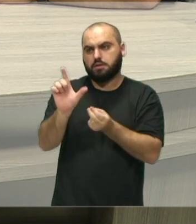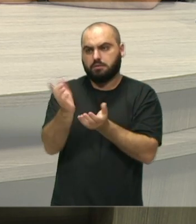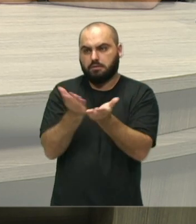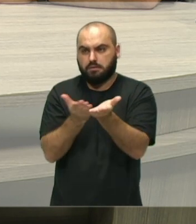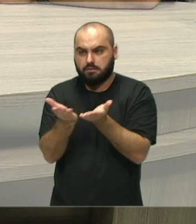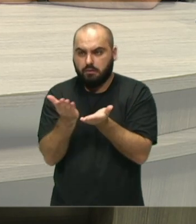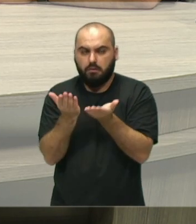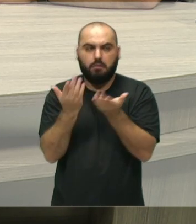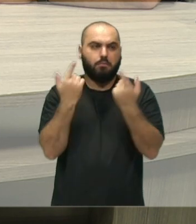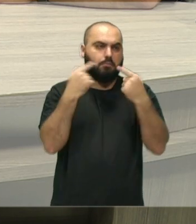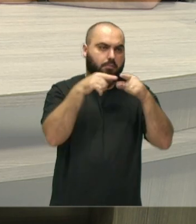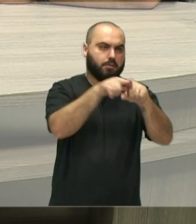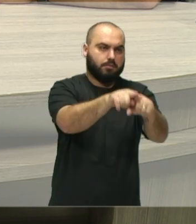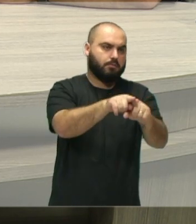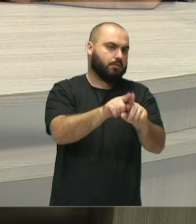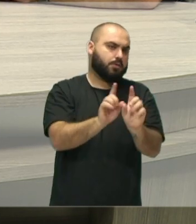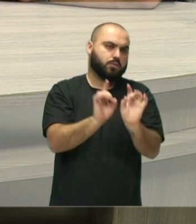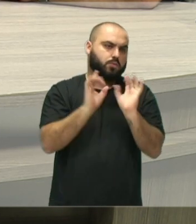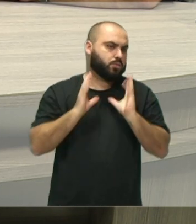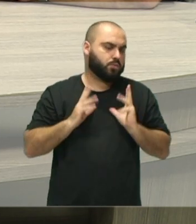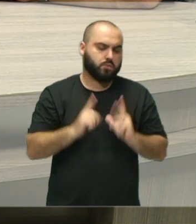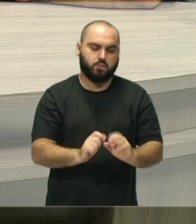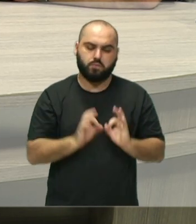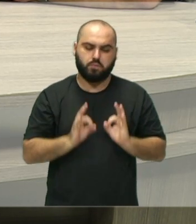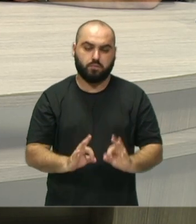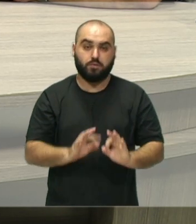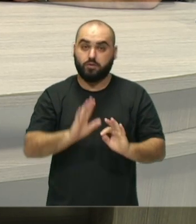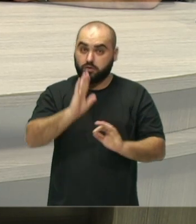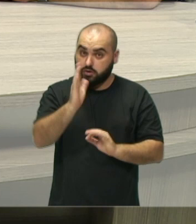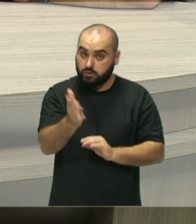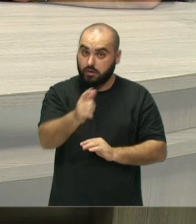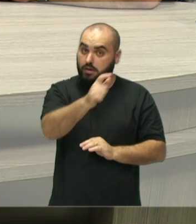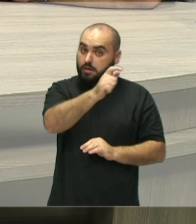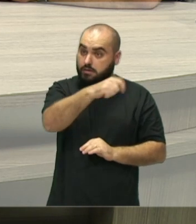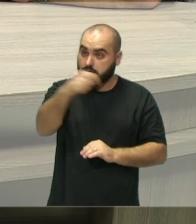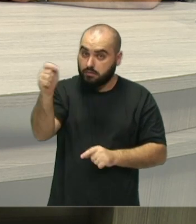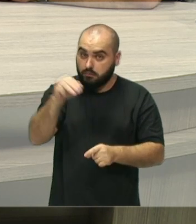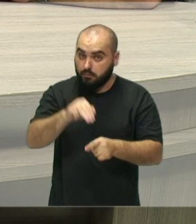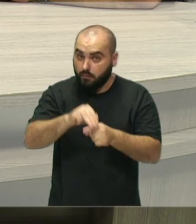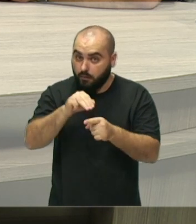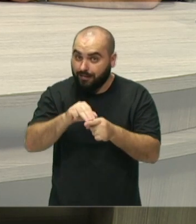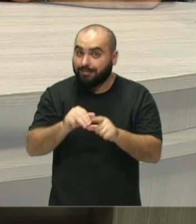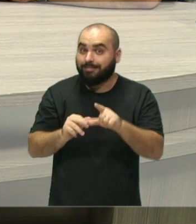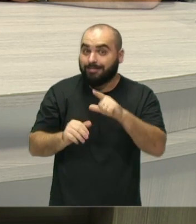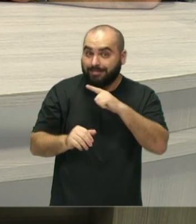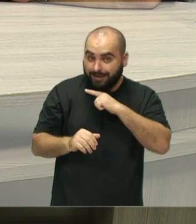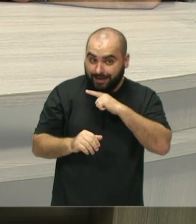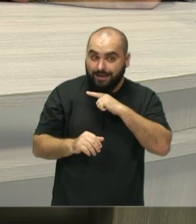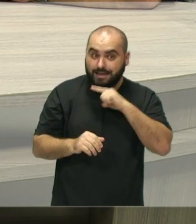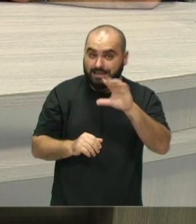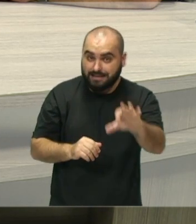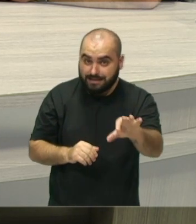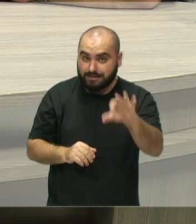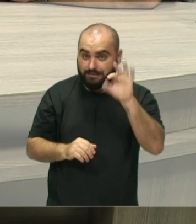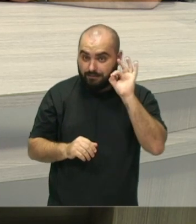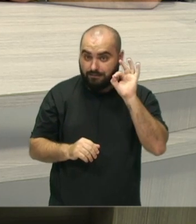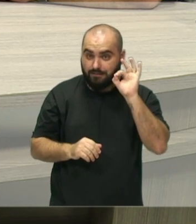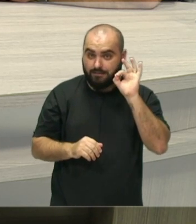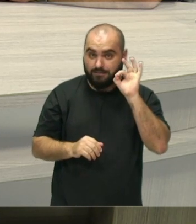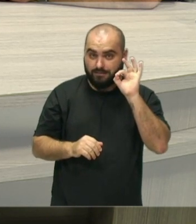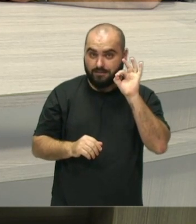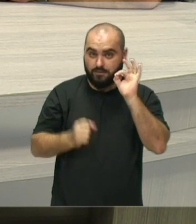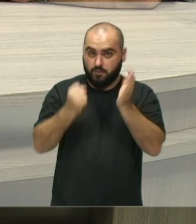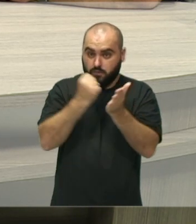faz uma parceria público-privada. No caso, a Associação dos Municípios, ela tem esse poder de fechar, digamos assim, um